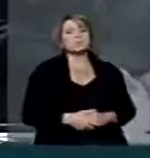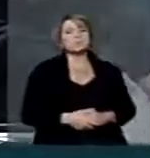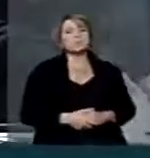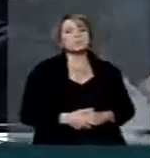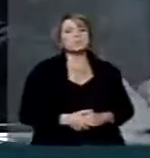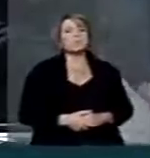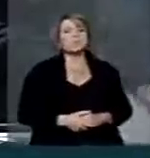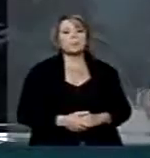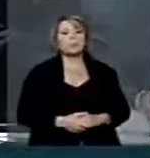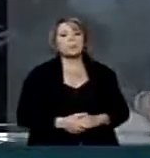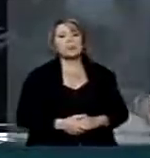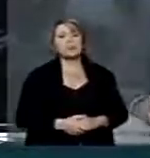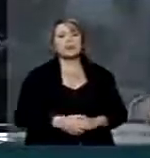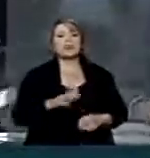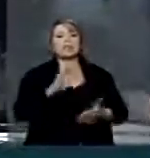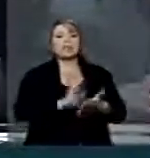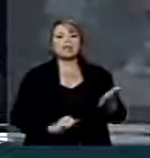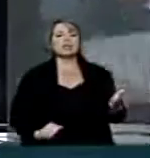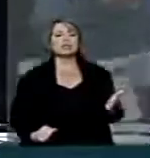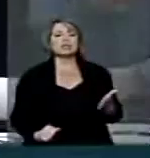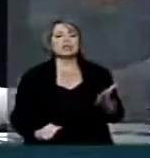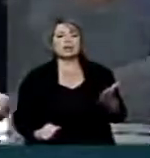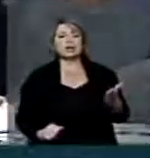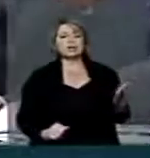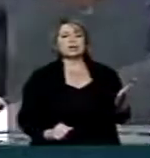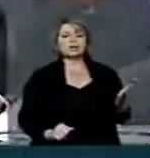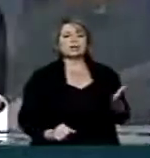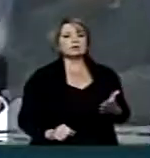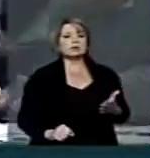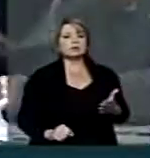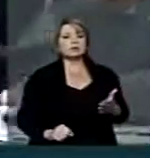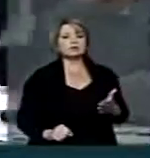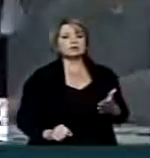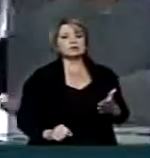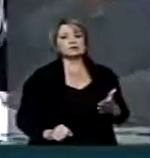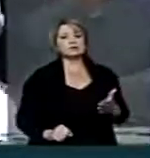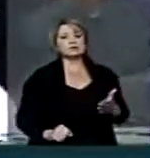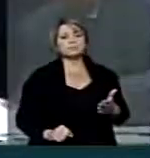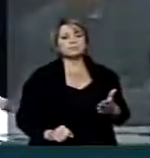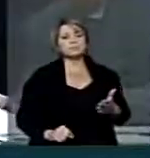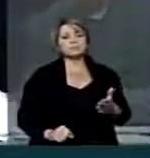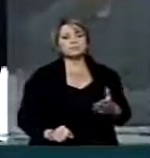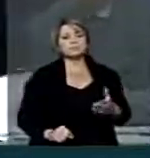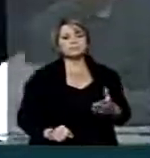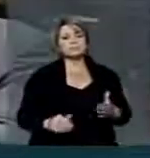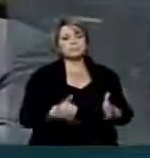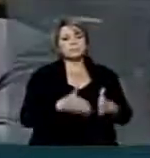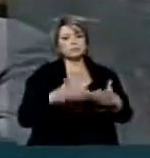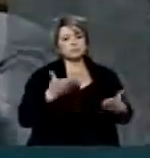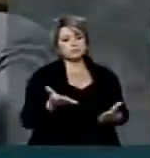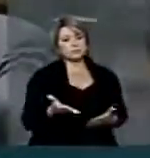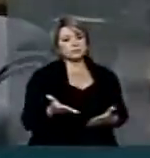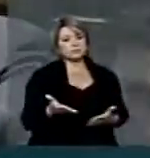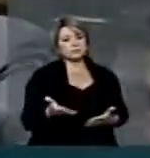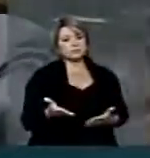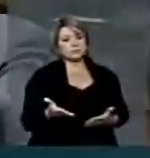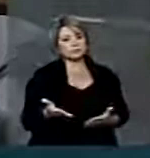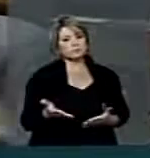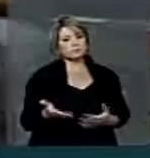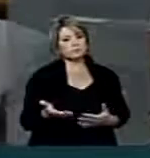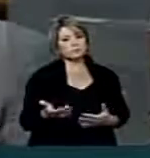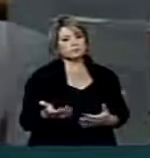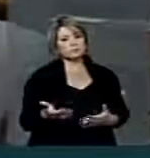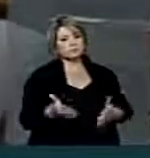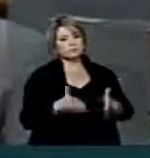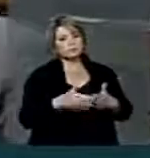Senhor presidente. Retirada. Senhor presidente. A emenda 7. Por favor, foi feito o encaminhamento de acordo. Sim, deputado Mandetta. Foi feito